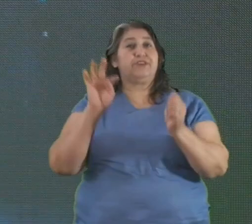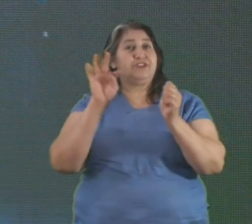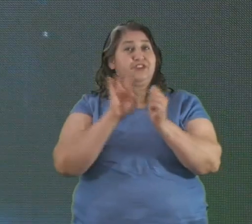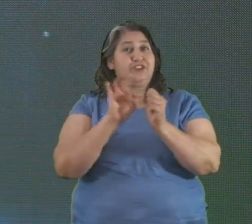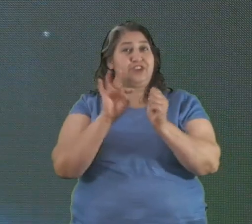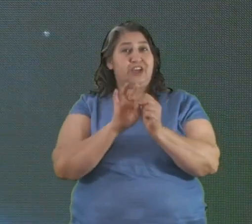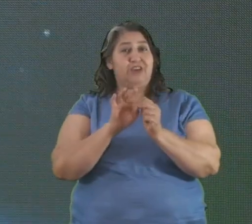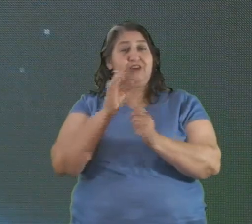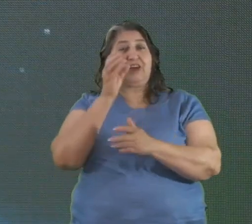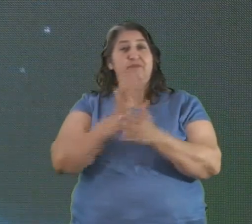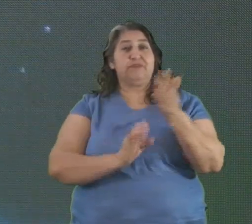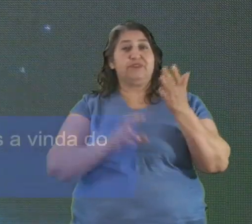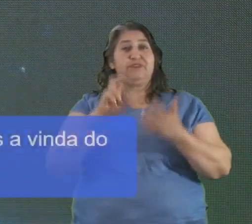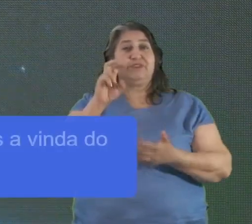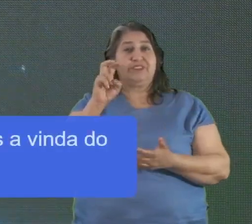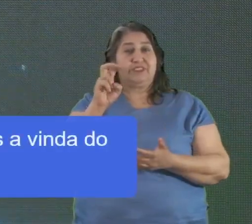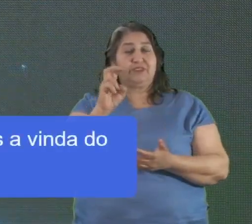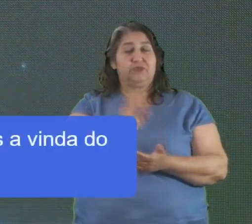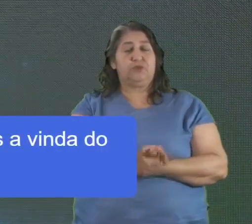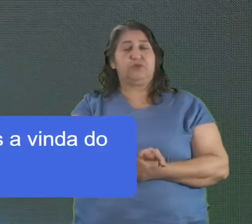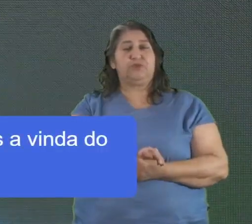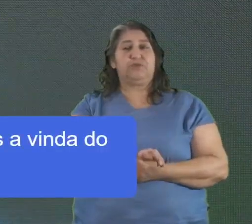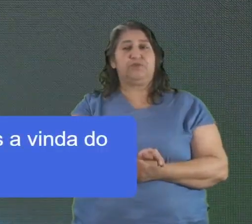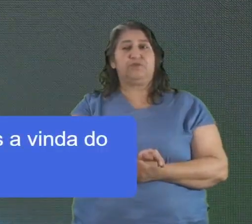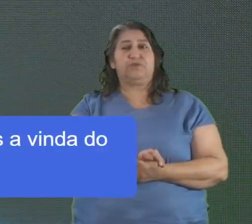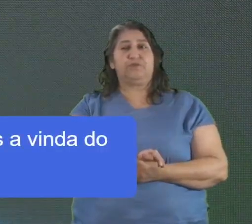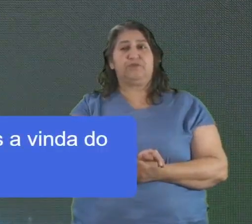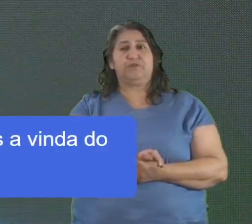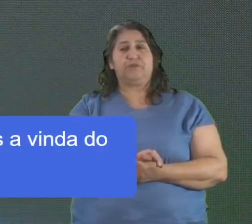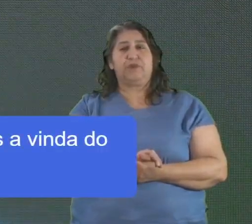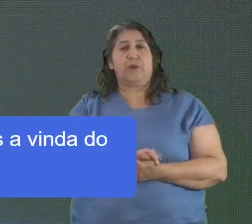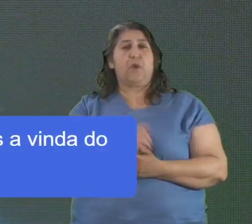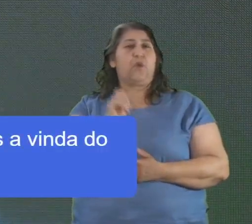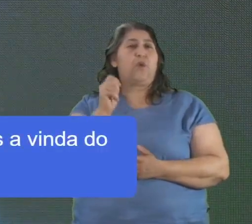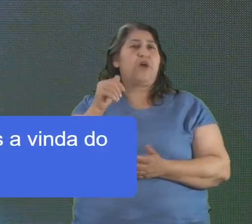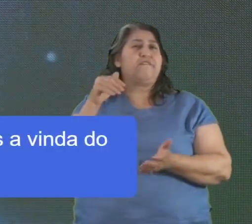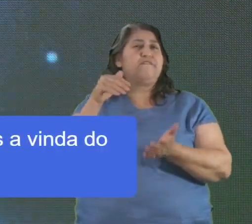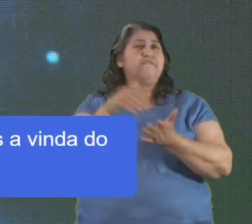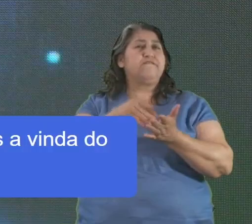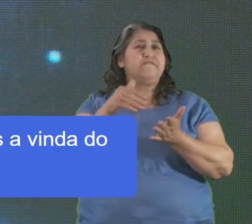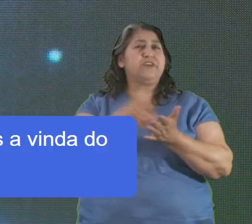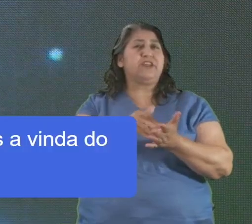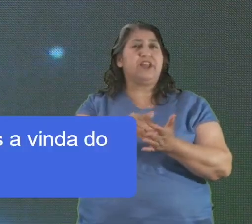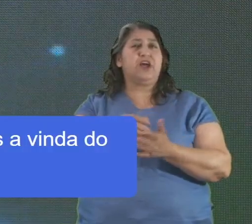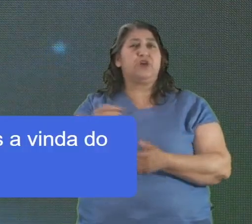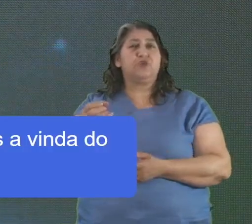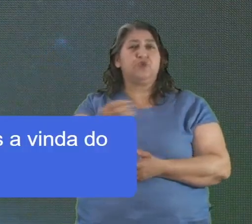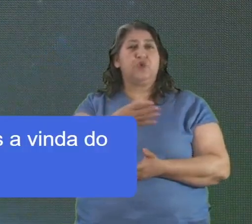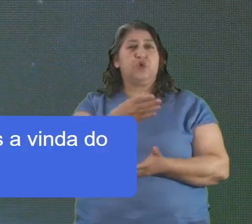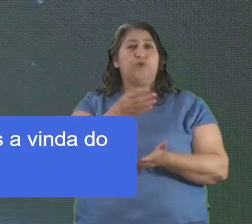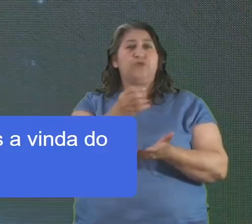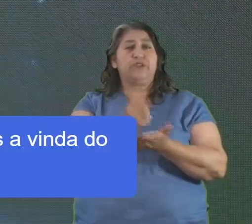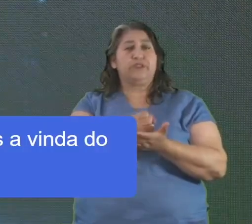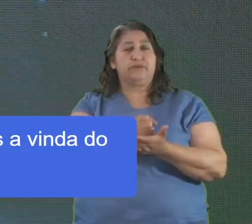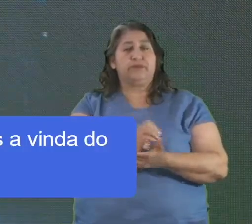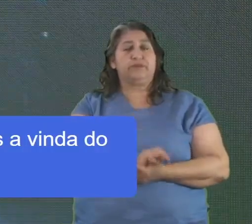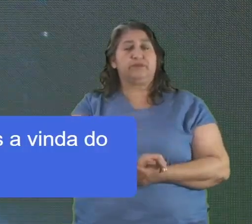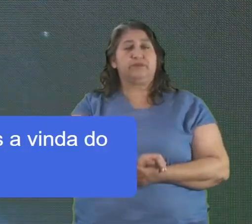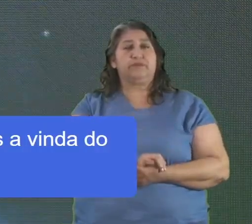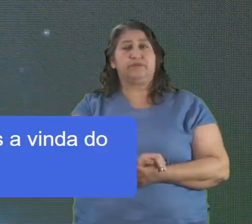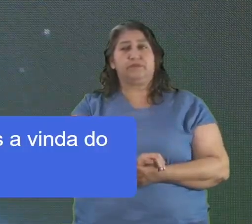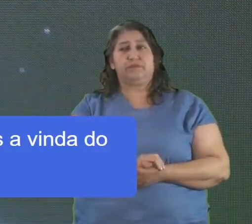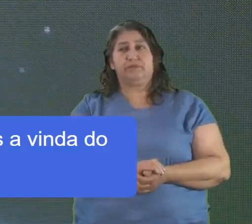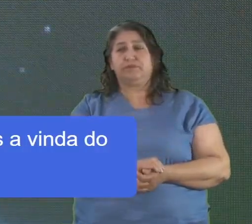Tiago, capítulo 5. Tiago fica já quase no final do Novo Testamento.